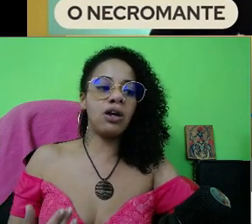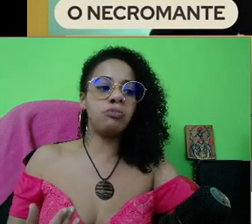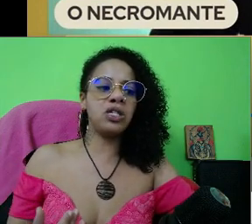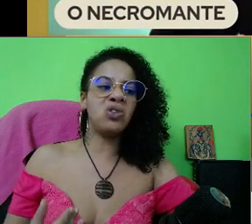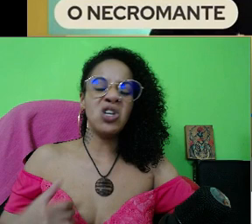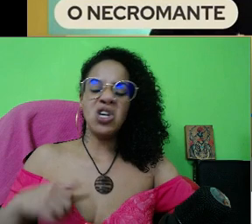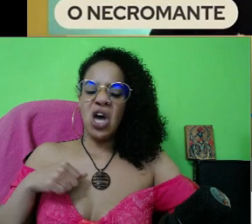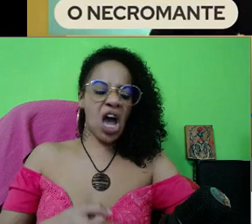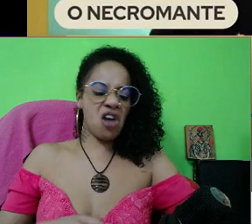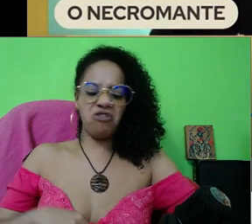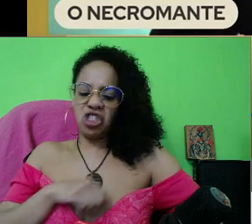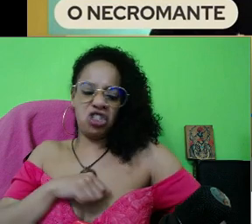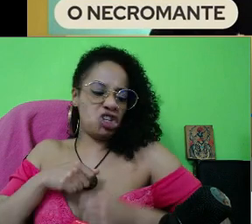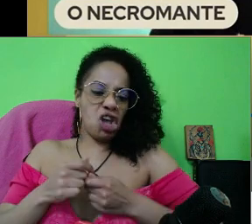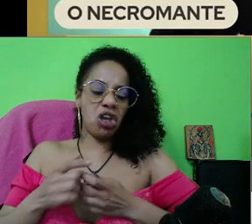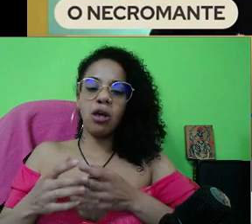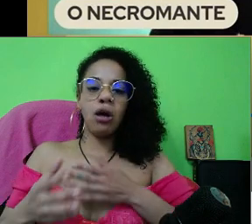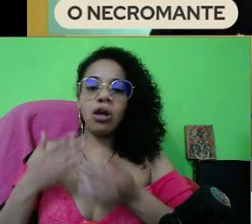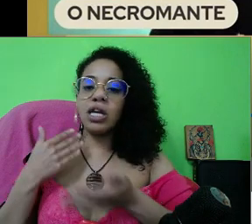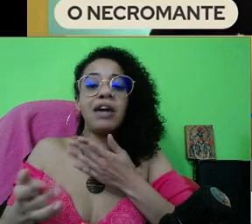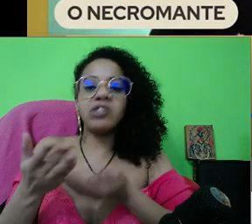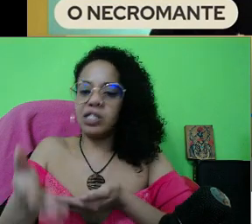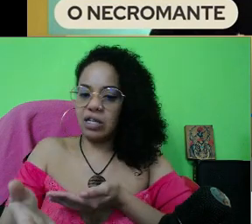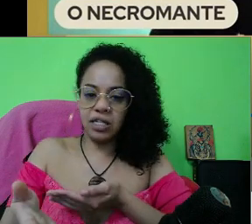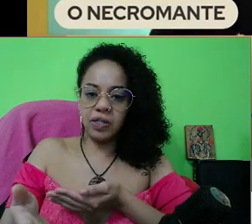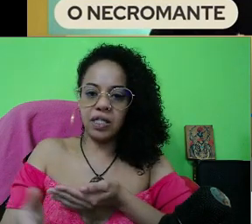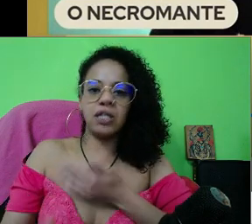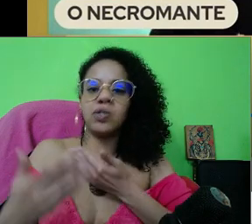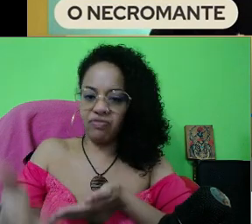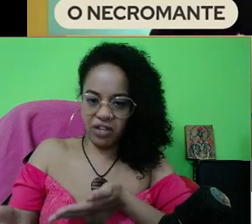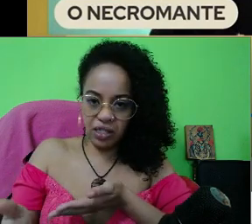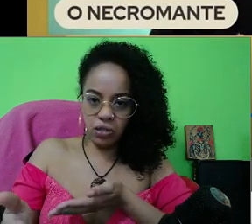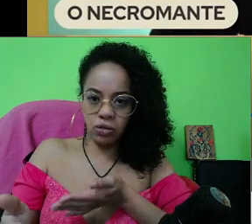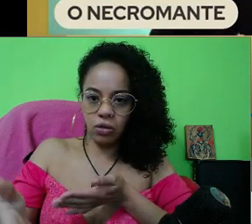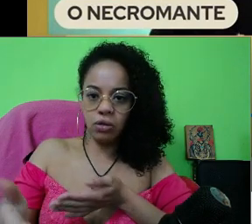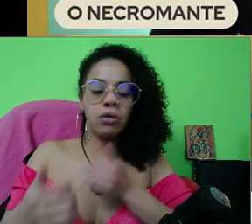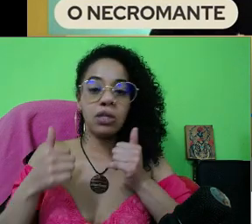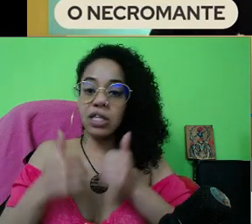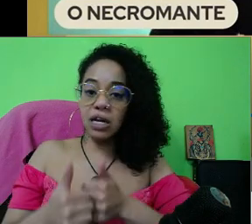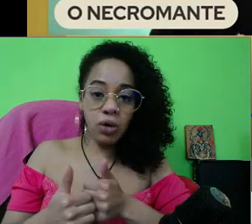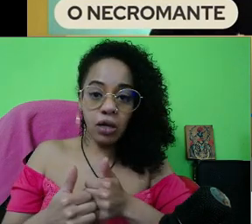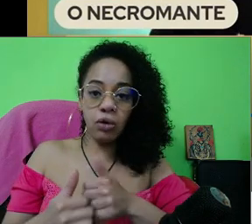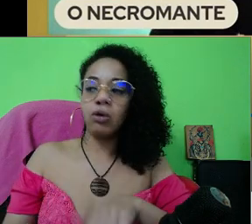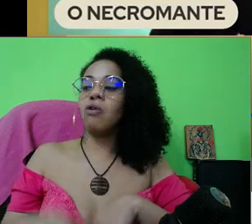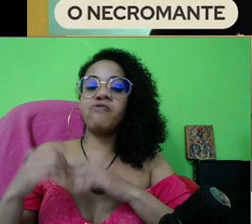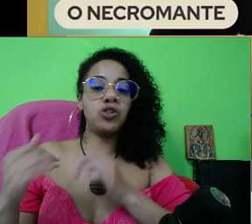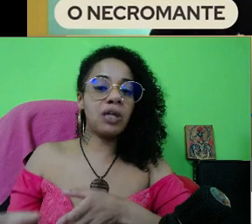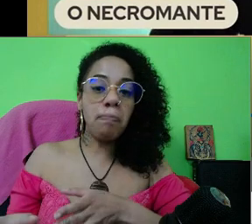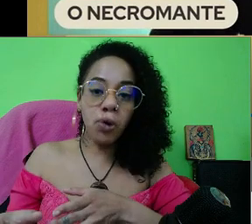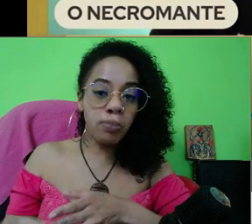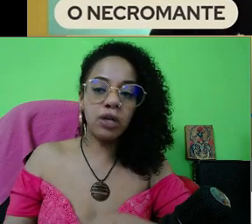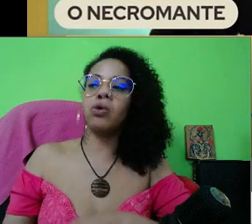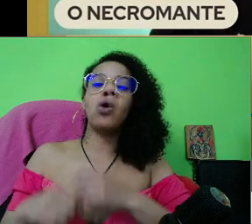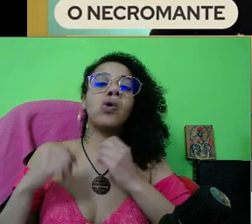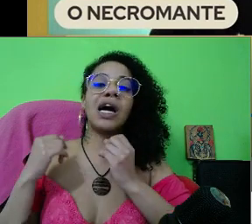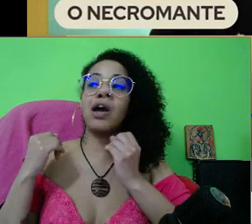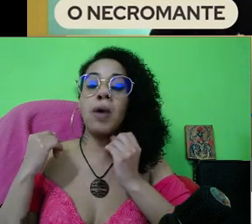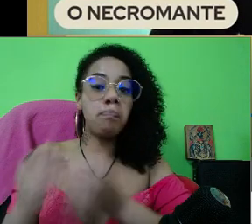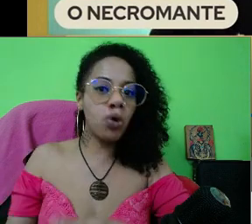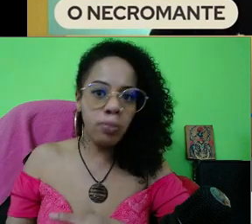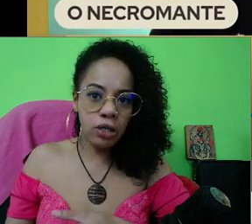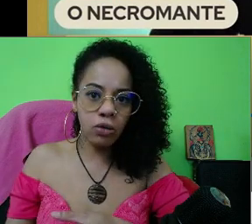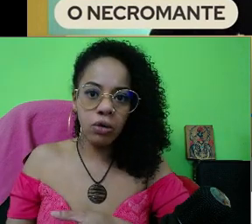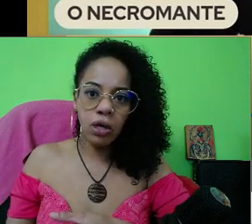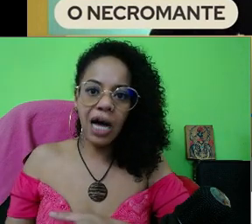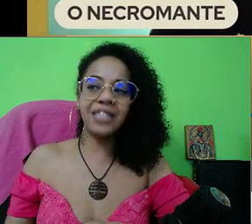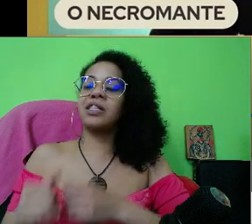vejo você como alguém que eu preciso Ah eu vou Ok você quis fazer isso você fez isso tranquilo o vídeo tá público o